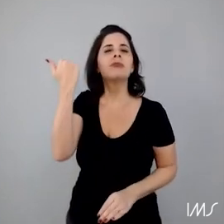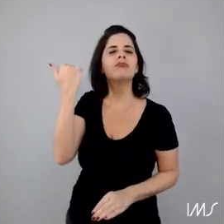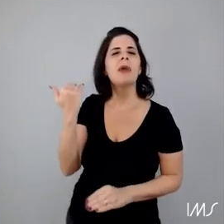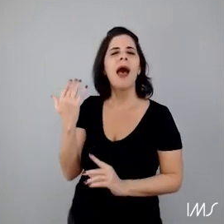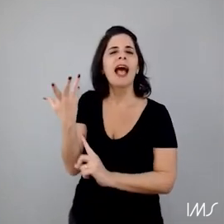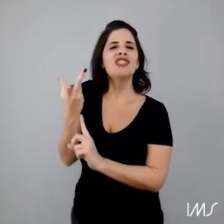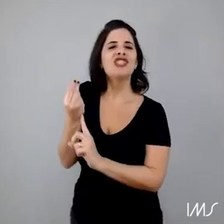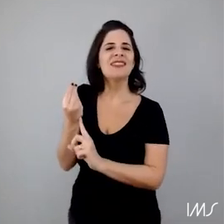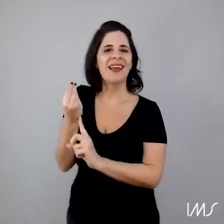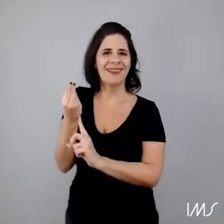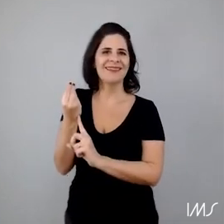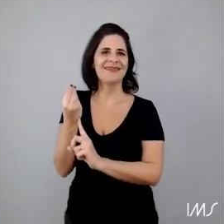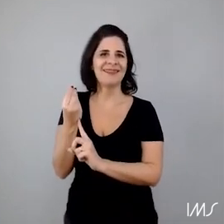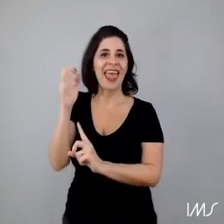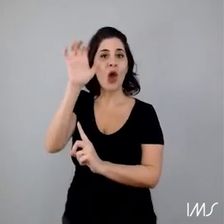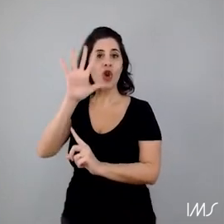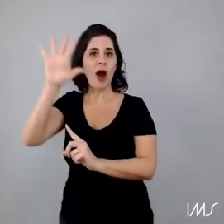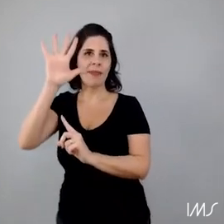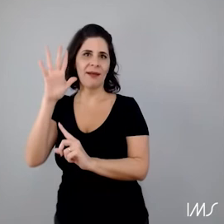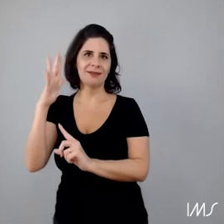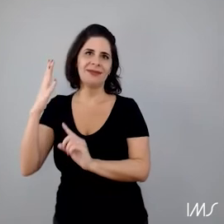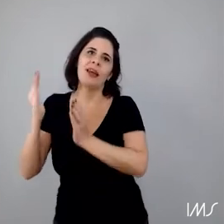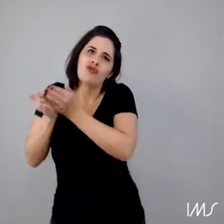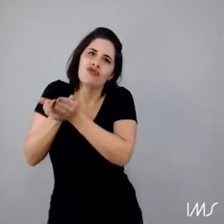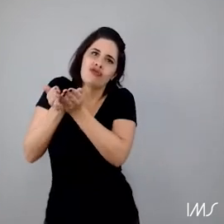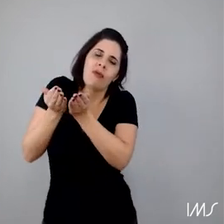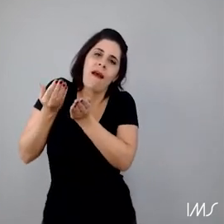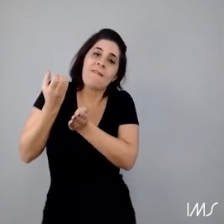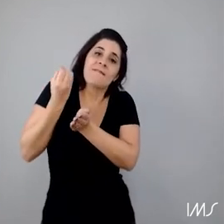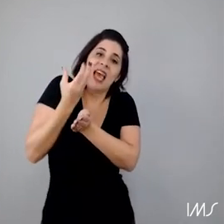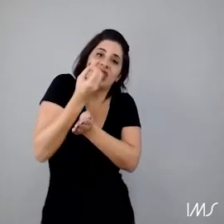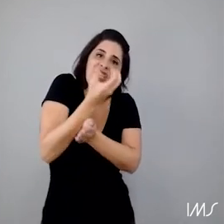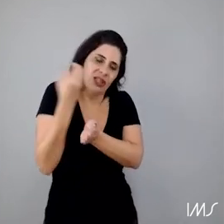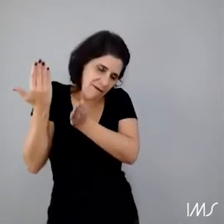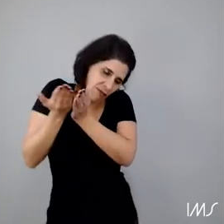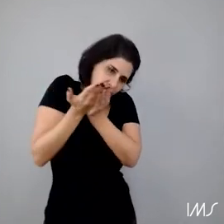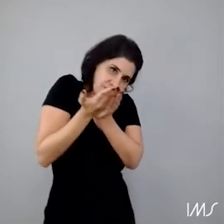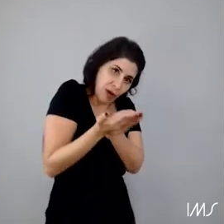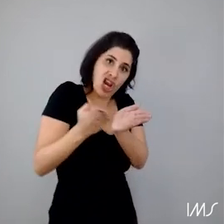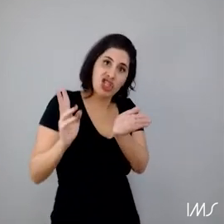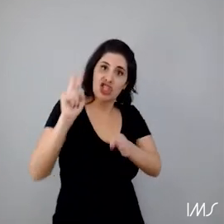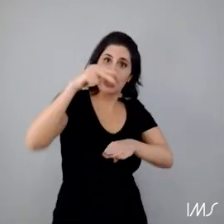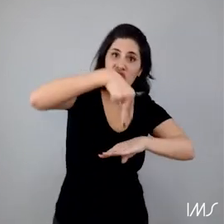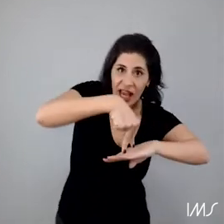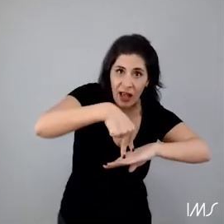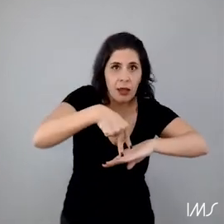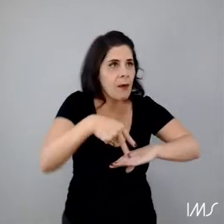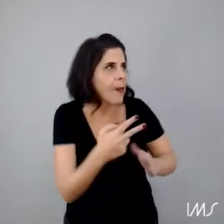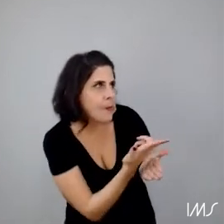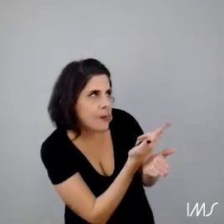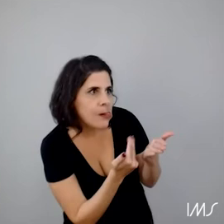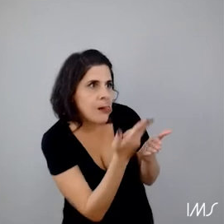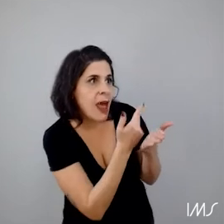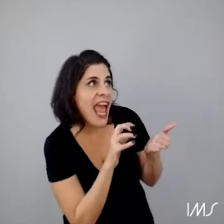modelo e chega no século XX, onde tudo continua igual, só que com uma outra